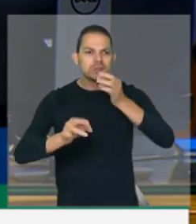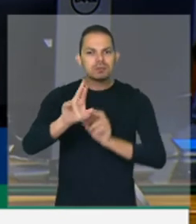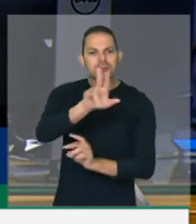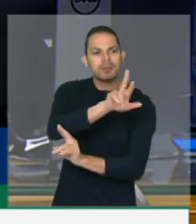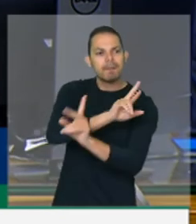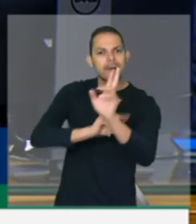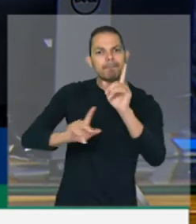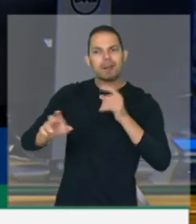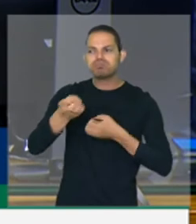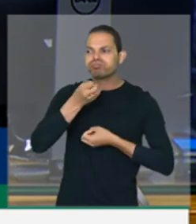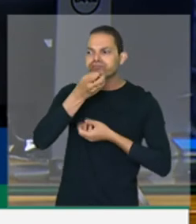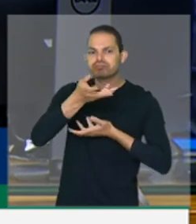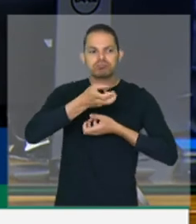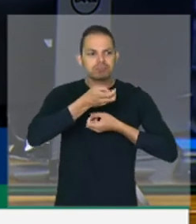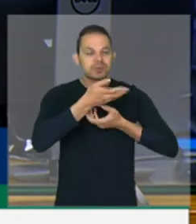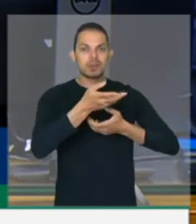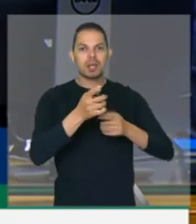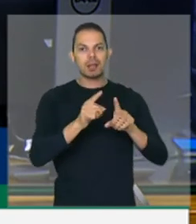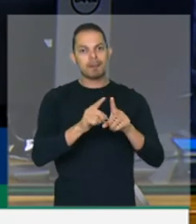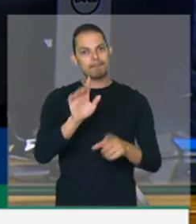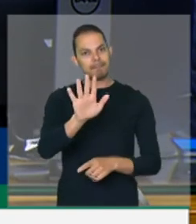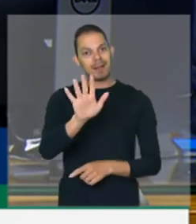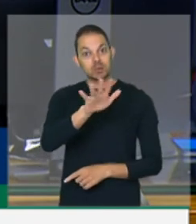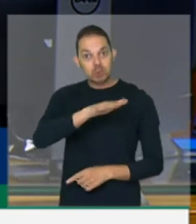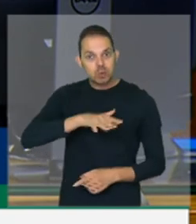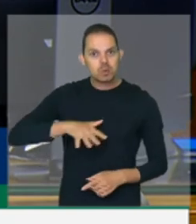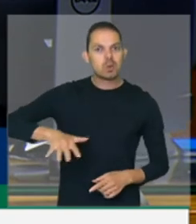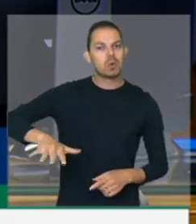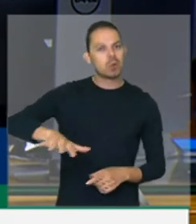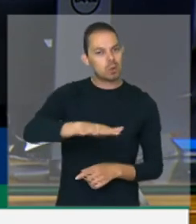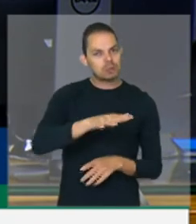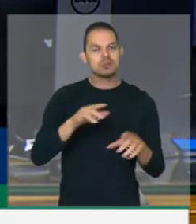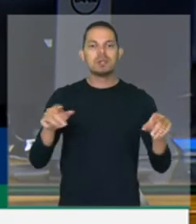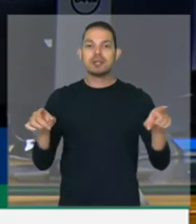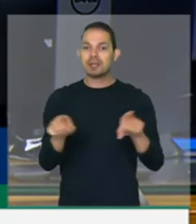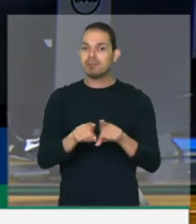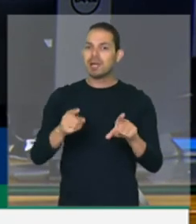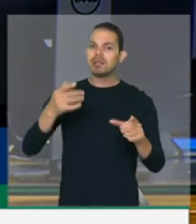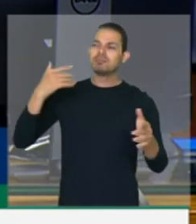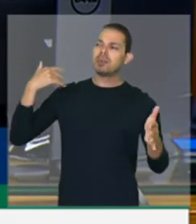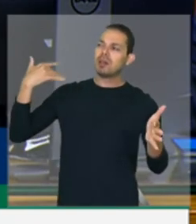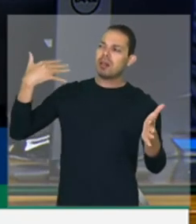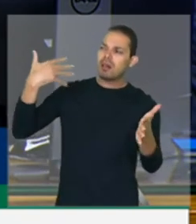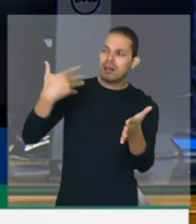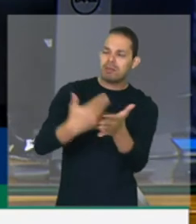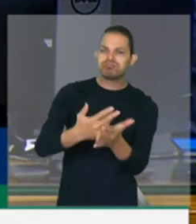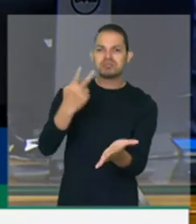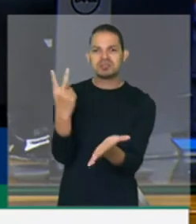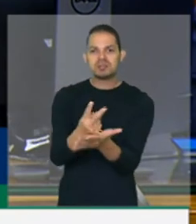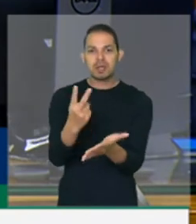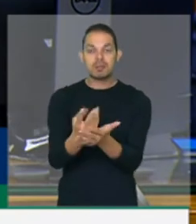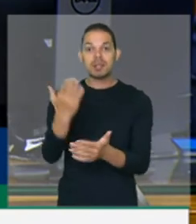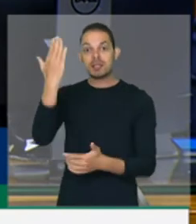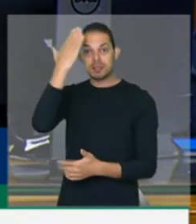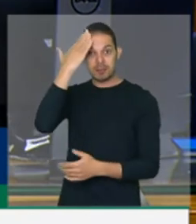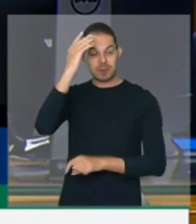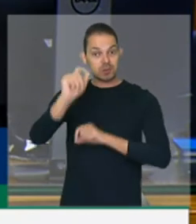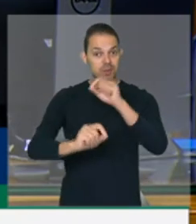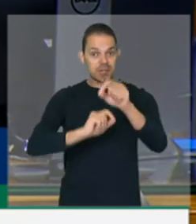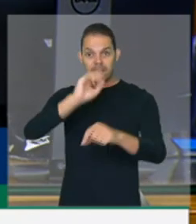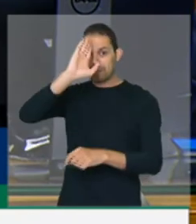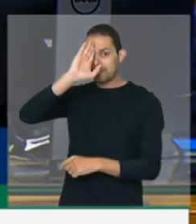enunciadas. Mas todos, também, historicamente sempre, reconhecemos que, acima de